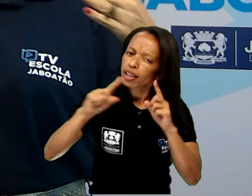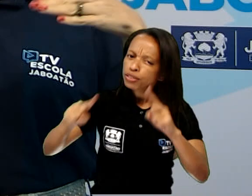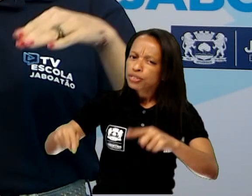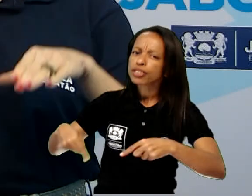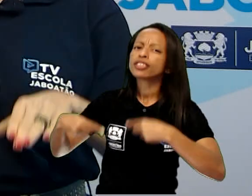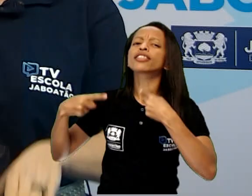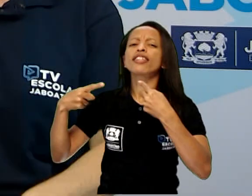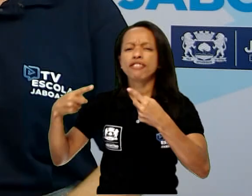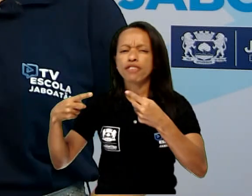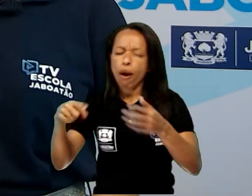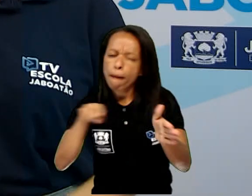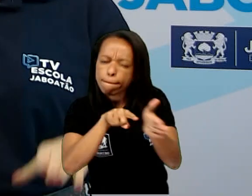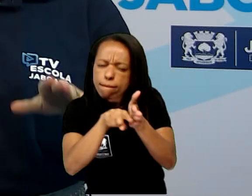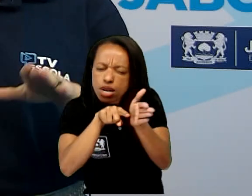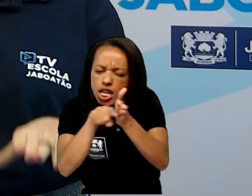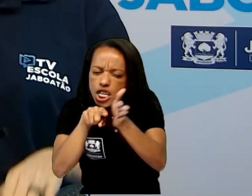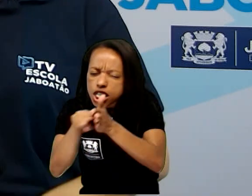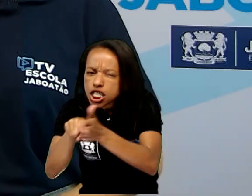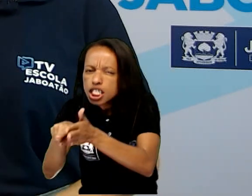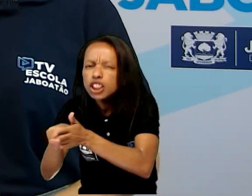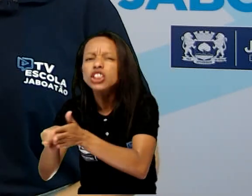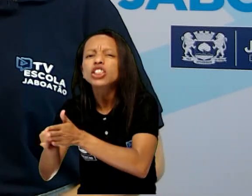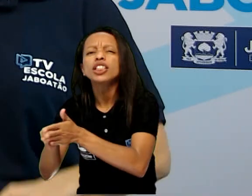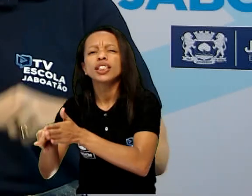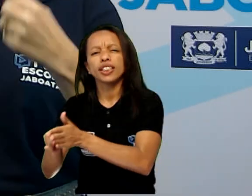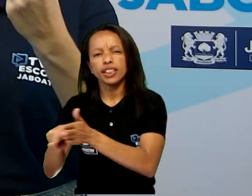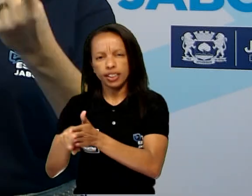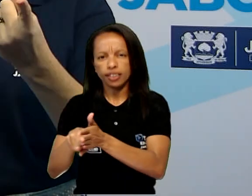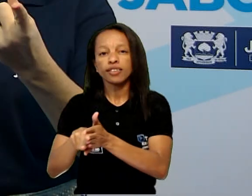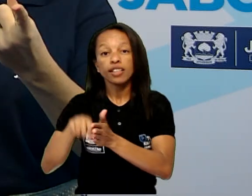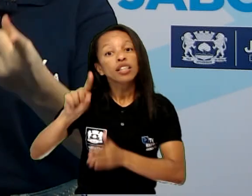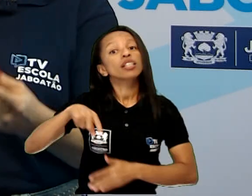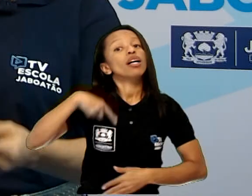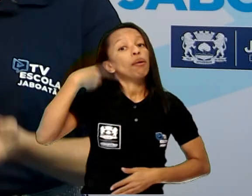vocês mergulhem mais, pesquisem mais, e na